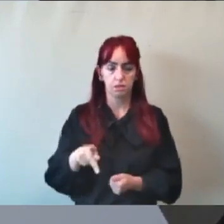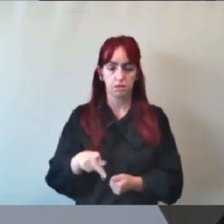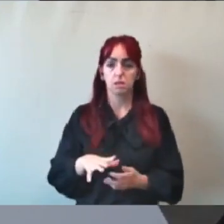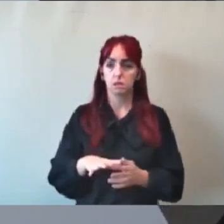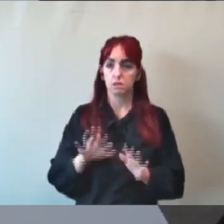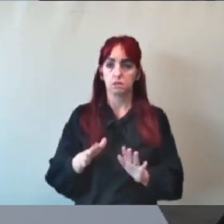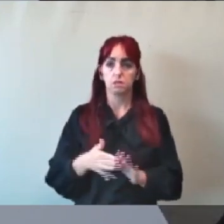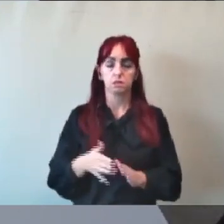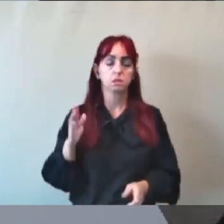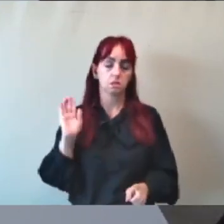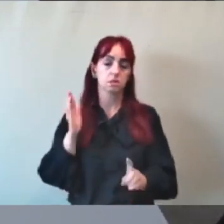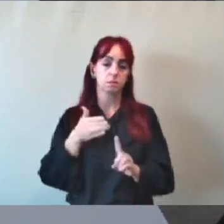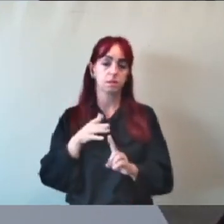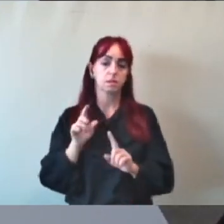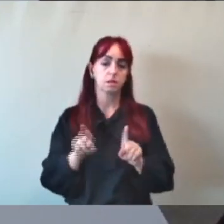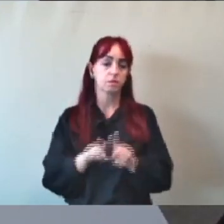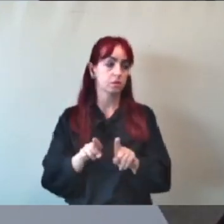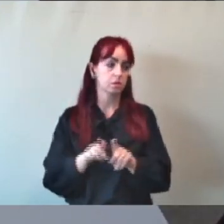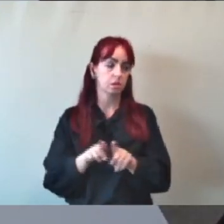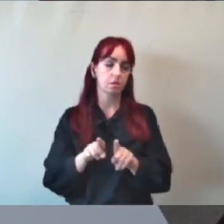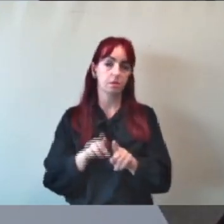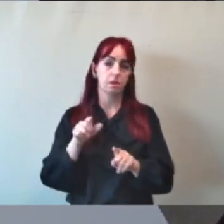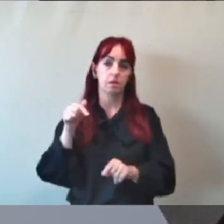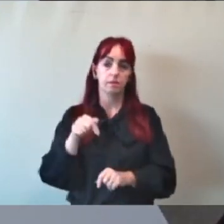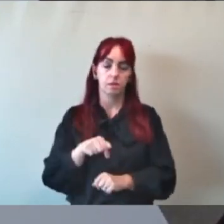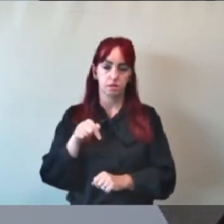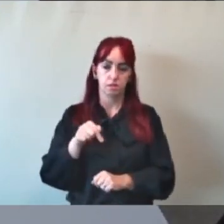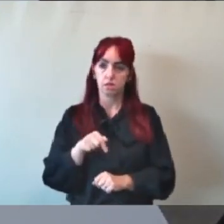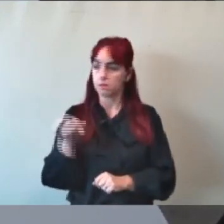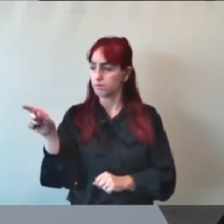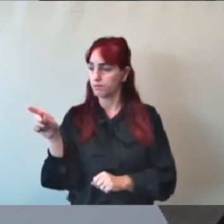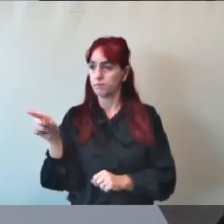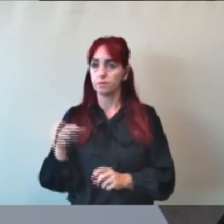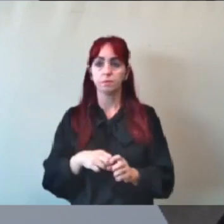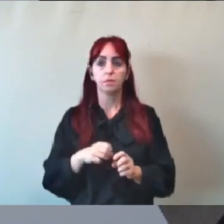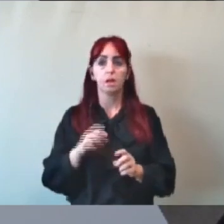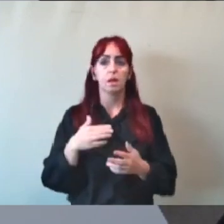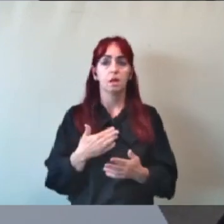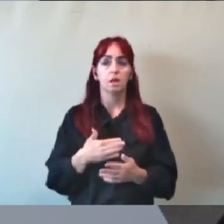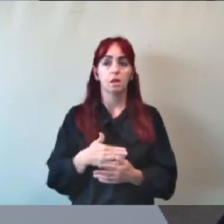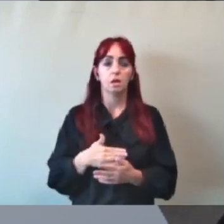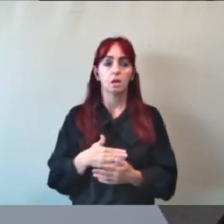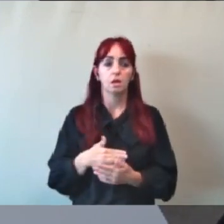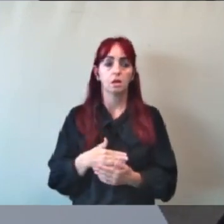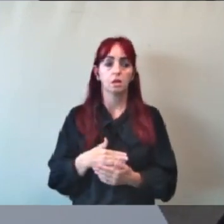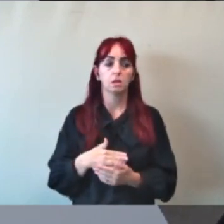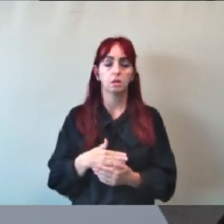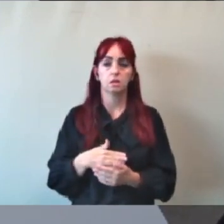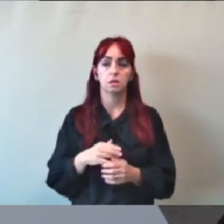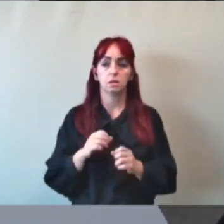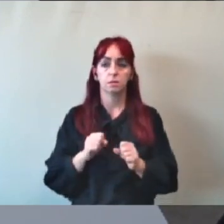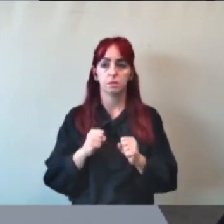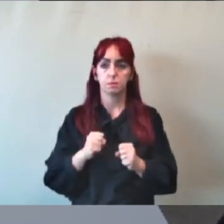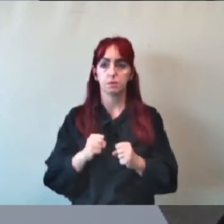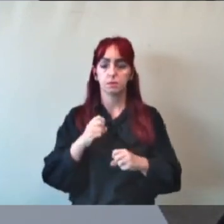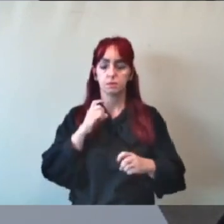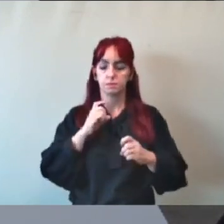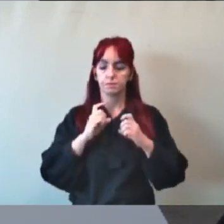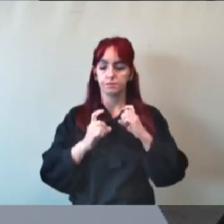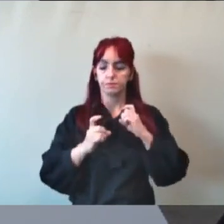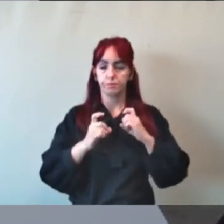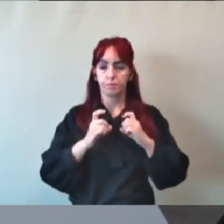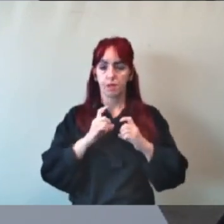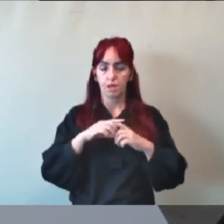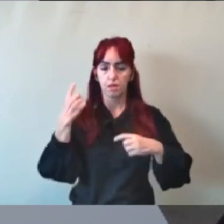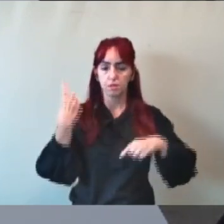veio até aqui para poder discutir sobre uma situação que